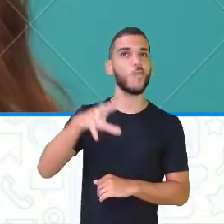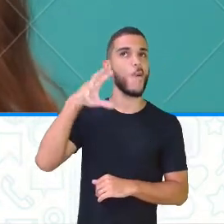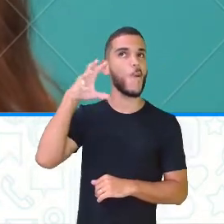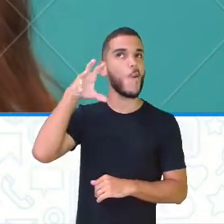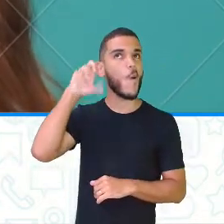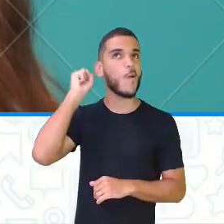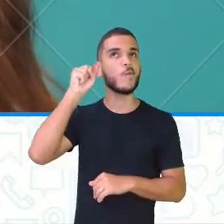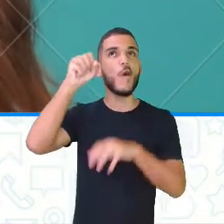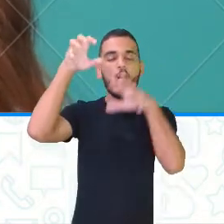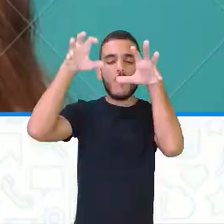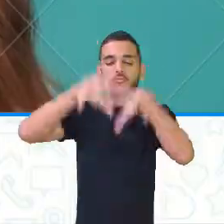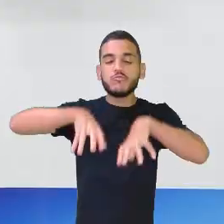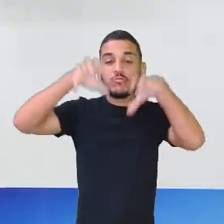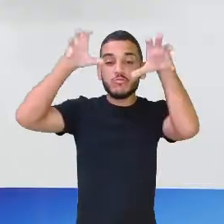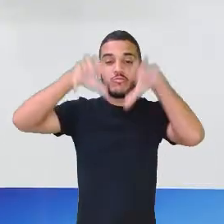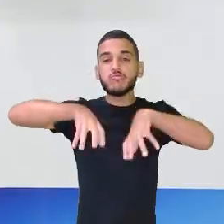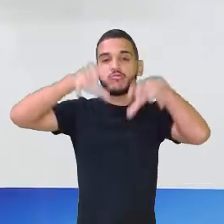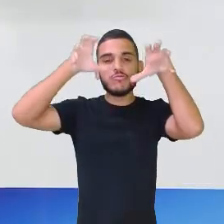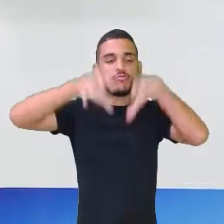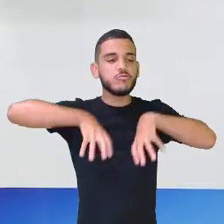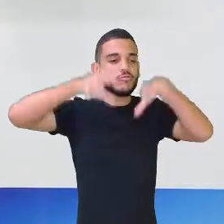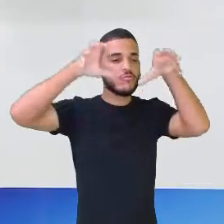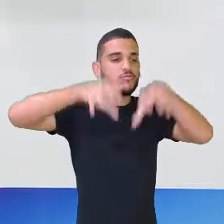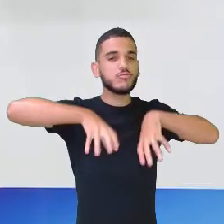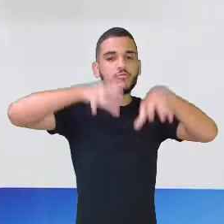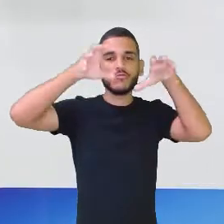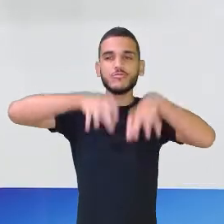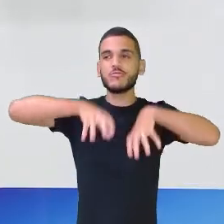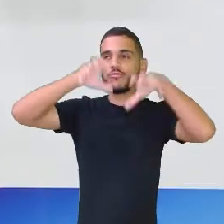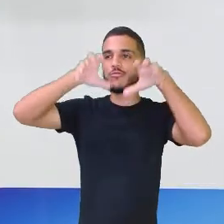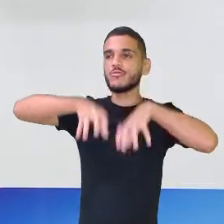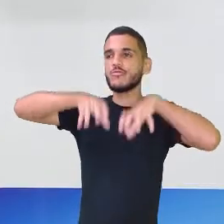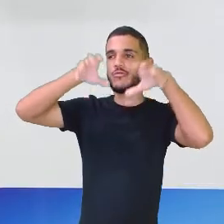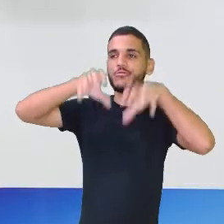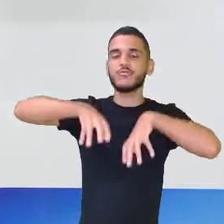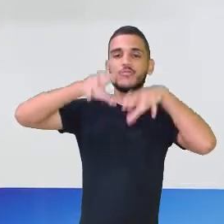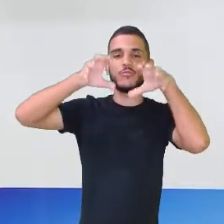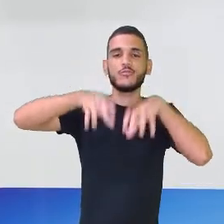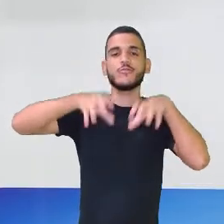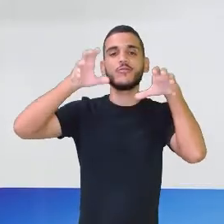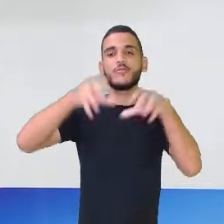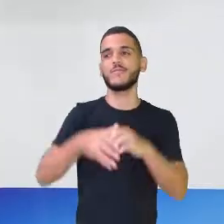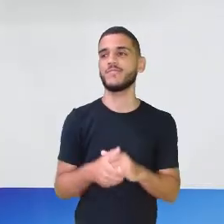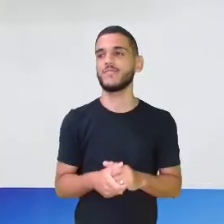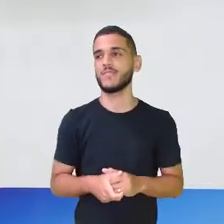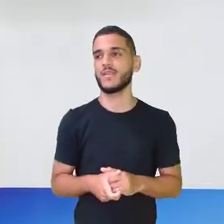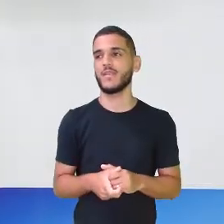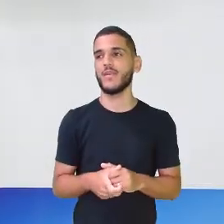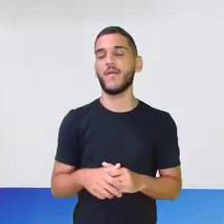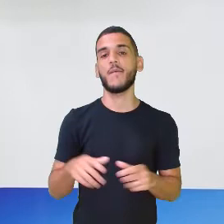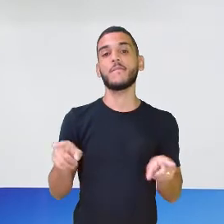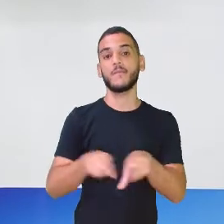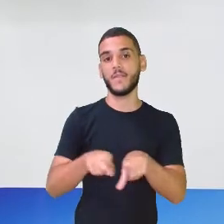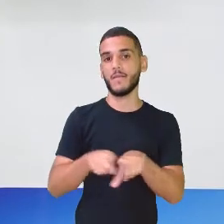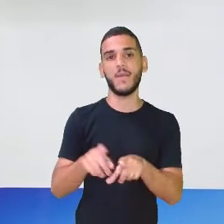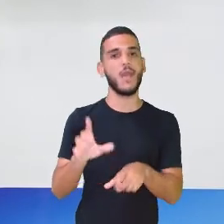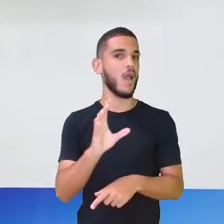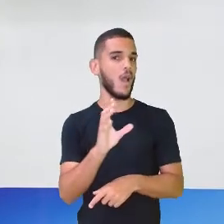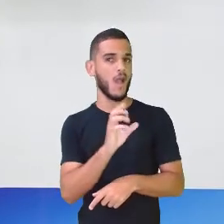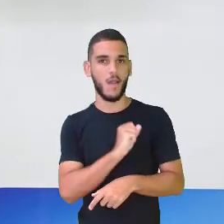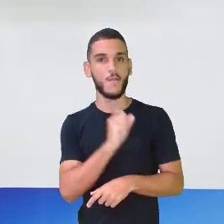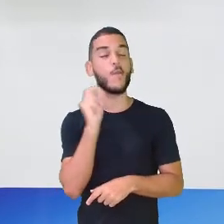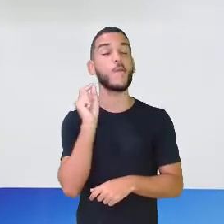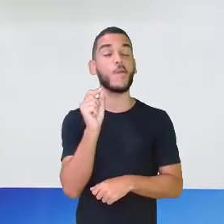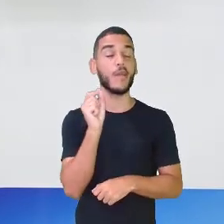belíssimo. Mas também, sabe o que eu gosto? Aquele sonzinho da onda batendo. Muito bonito. Acho belíssimo. E vocês?